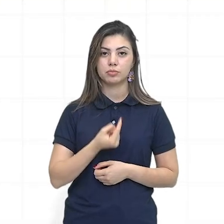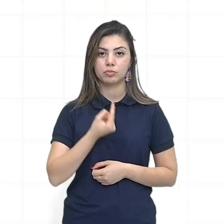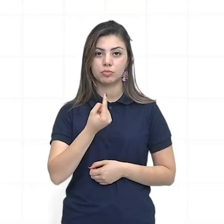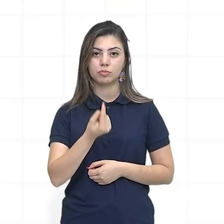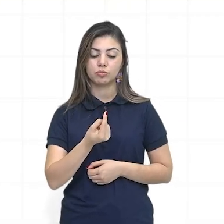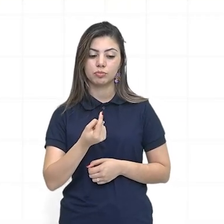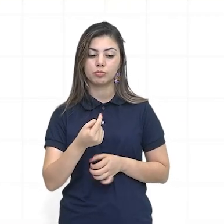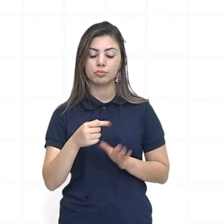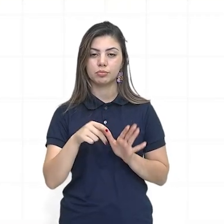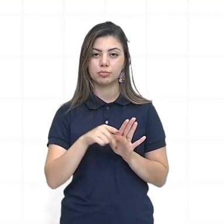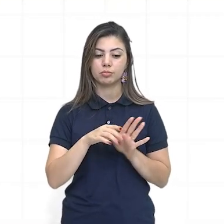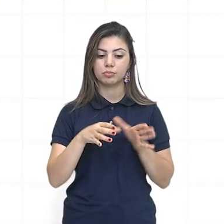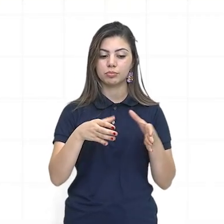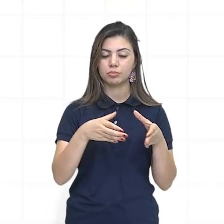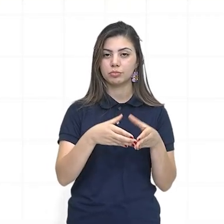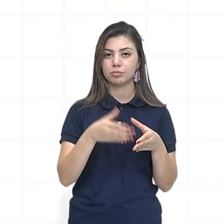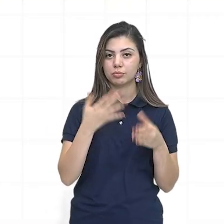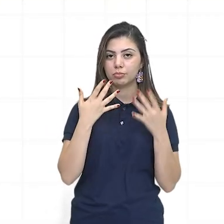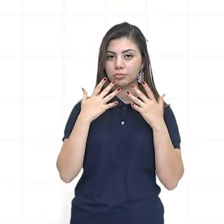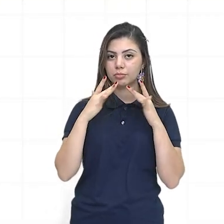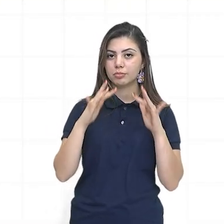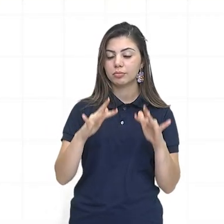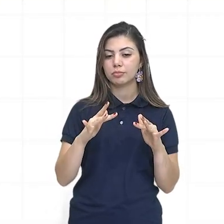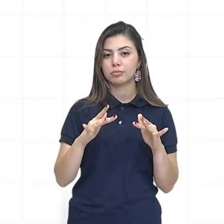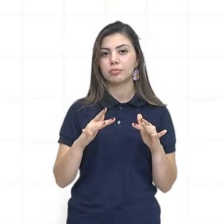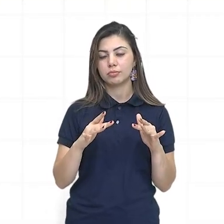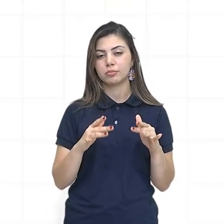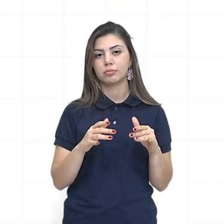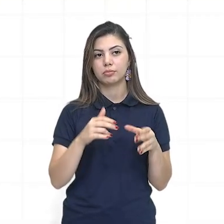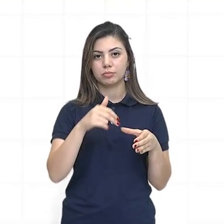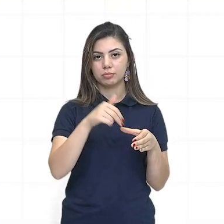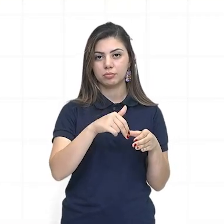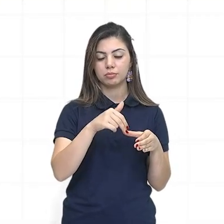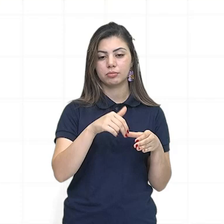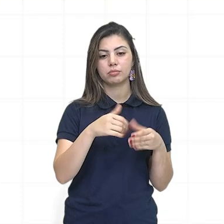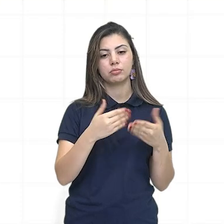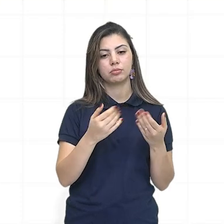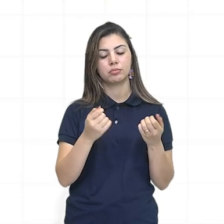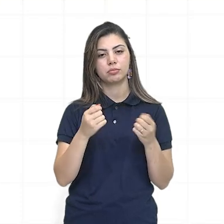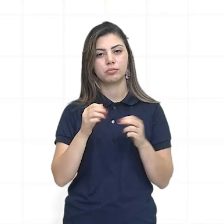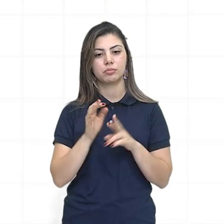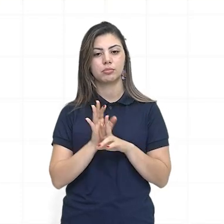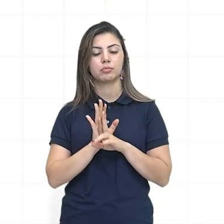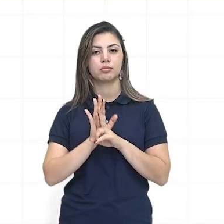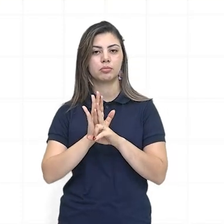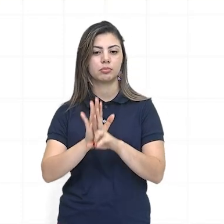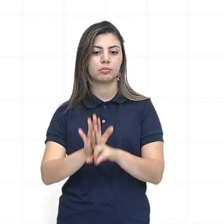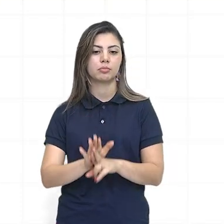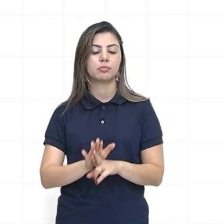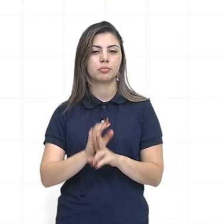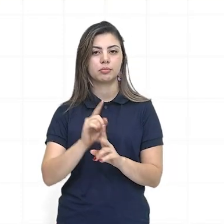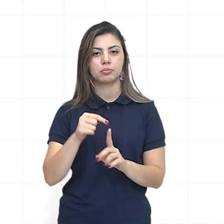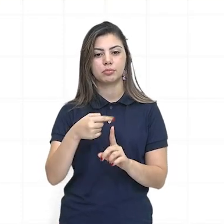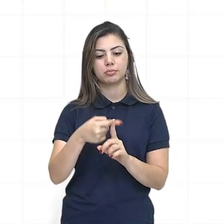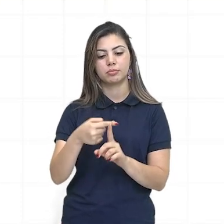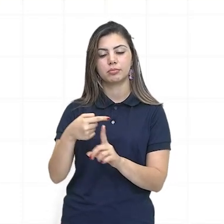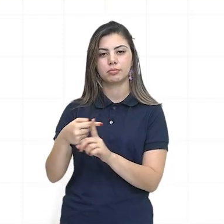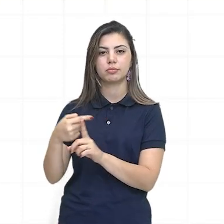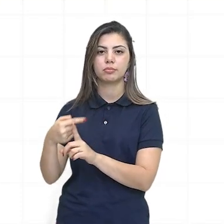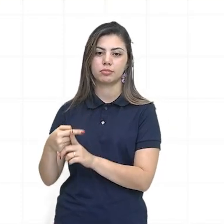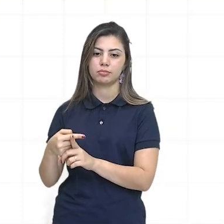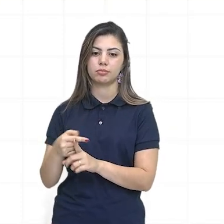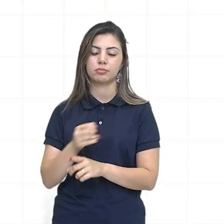dos fatores é um número natural, né, podemos reconhecer a multiplicação como uma representação de